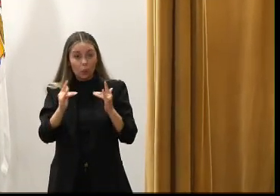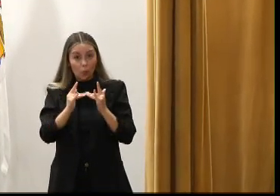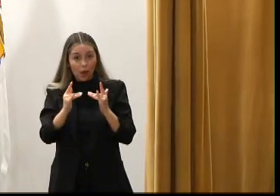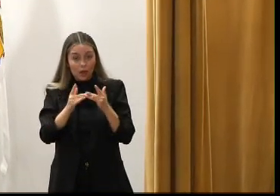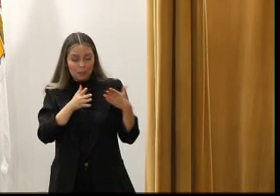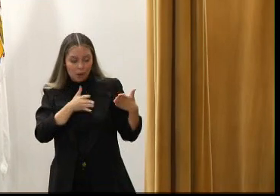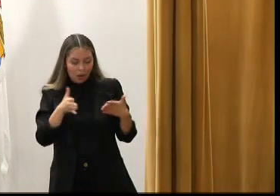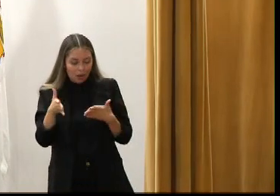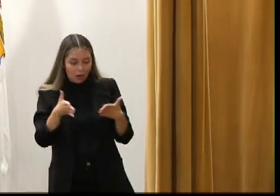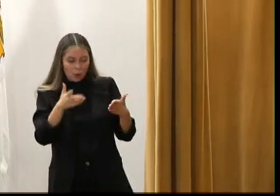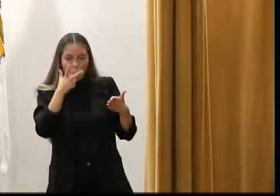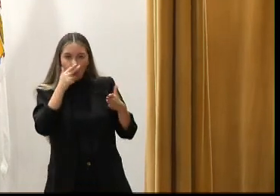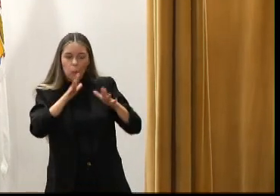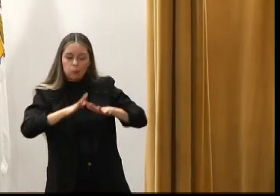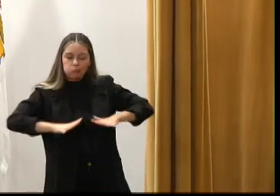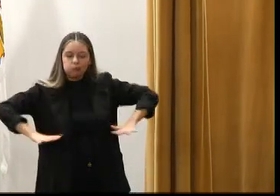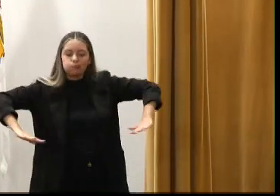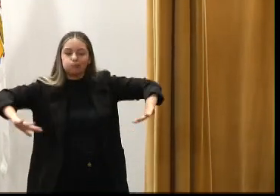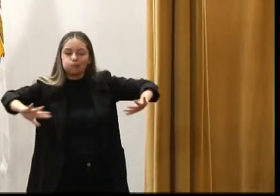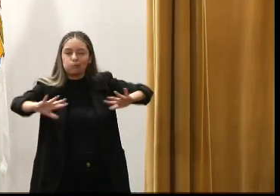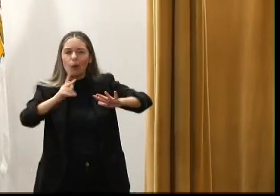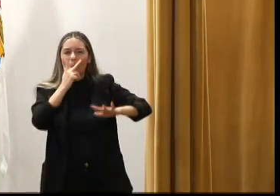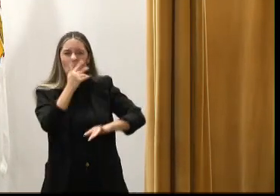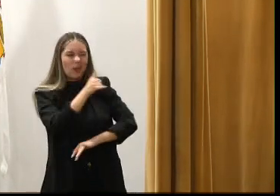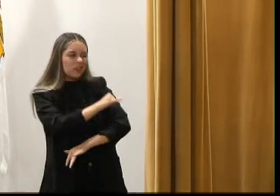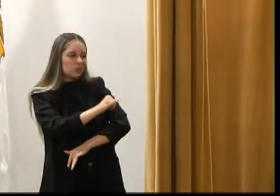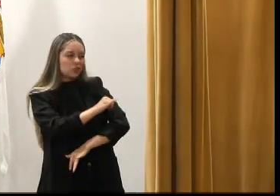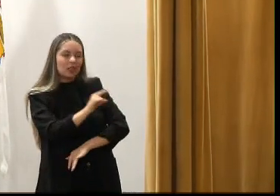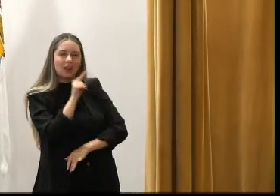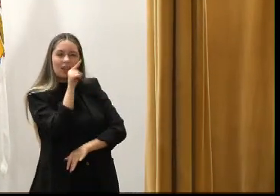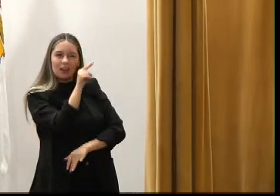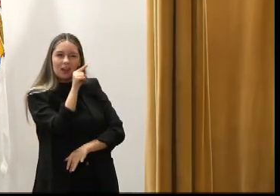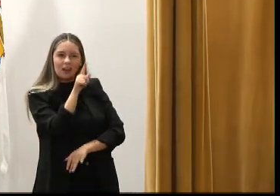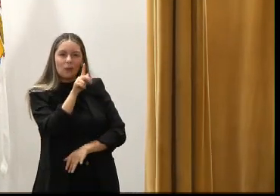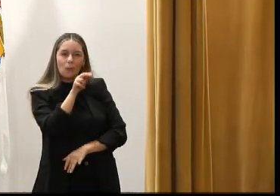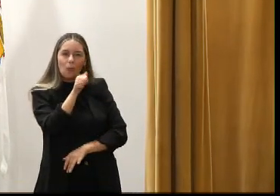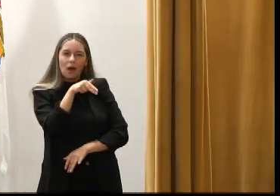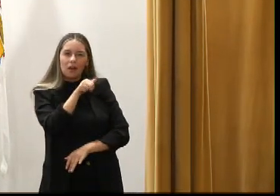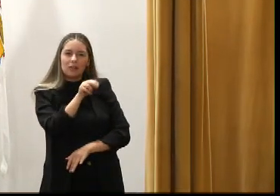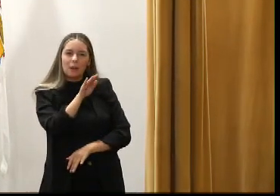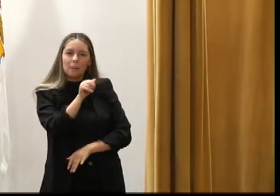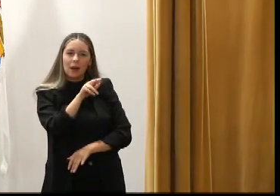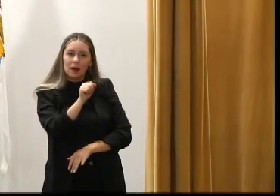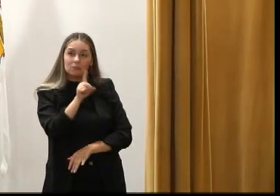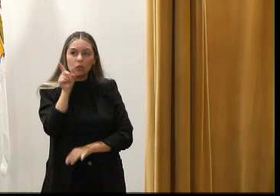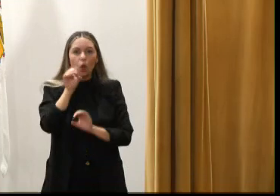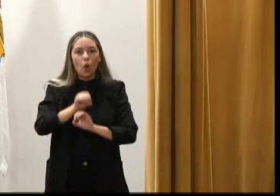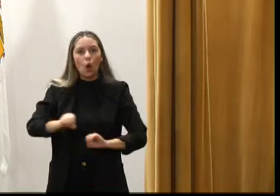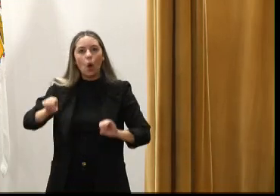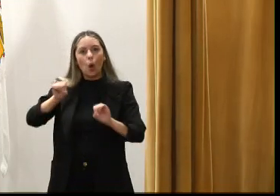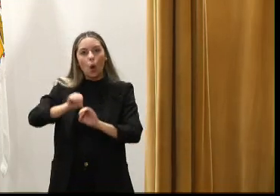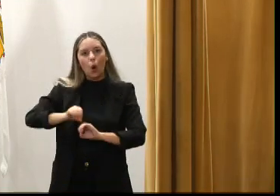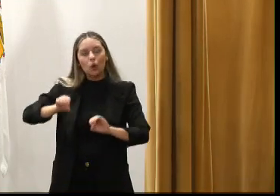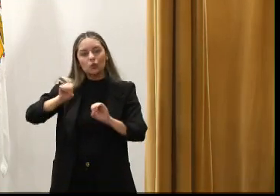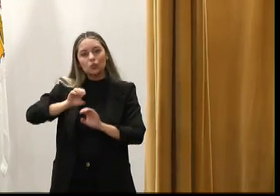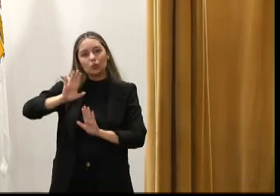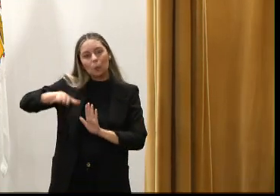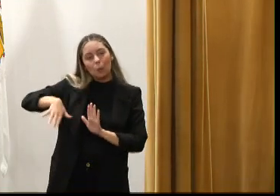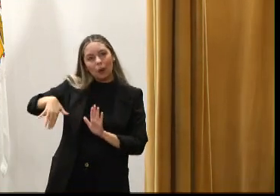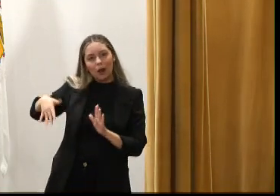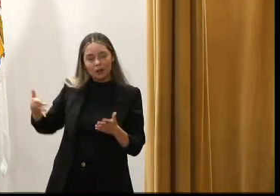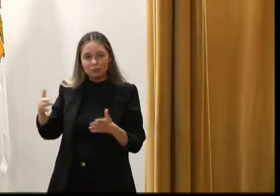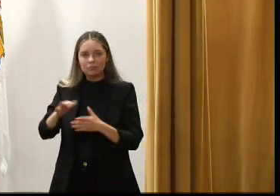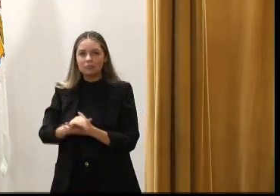se fosse uma Baía da Guanabara. Nós tínhamos aqui um local maravilhoso para veraneio, mas não tinha água doce.